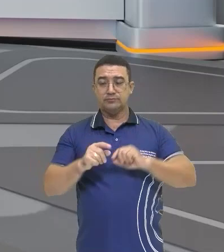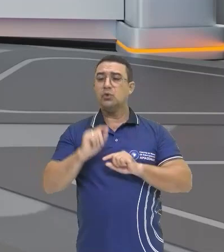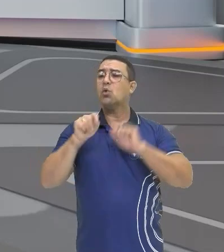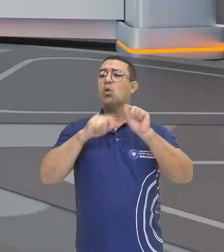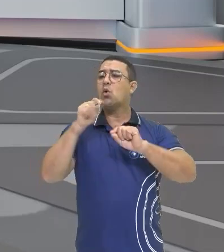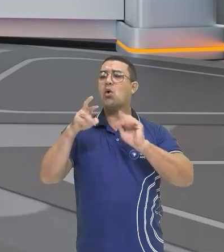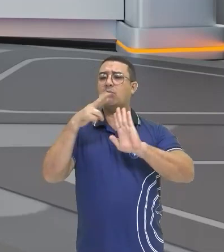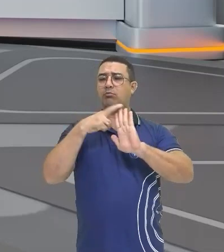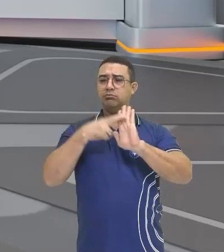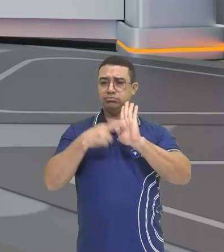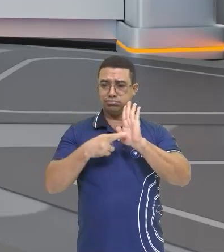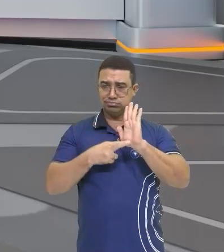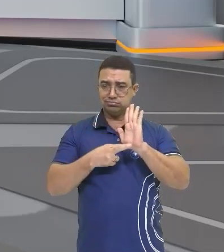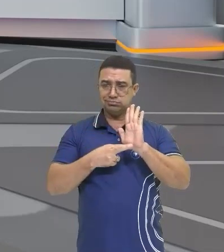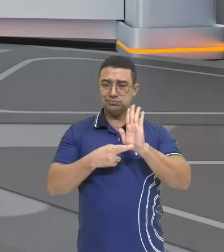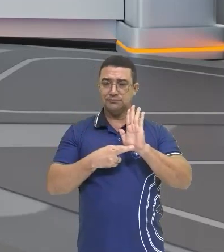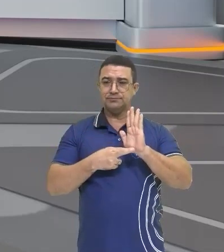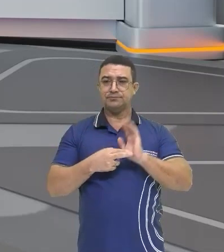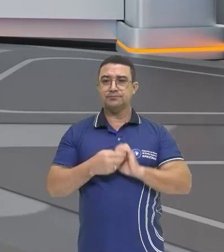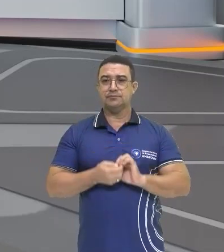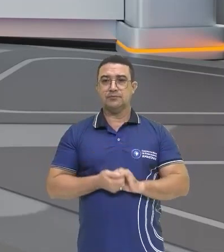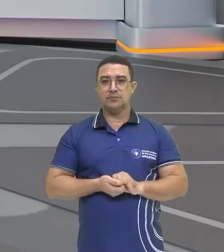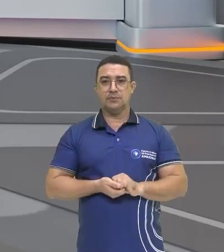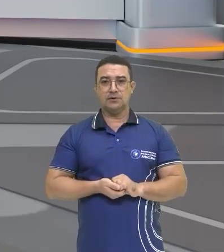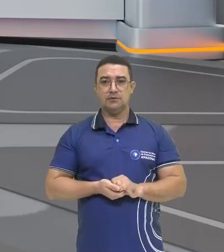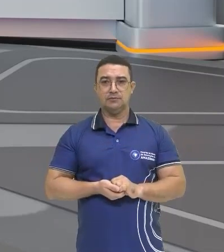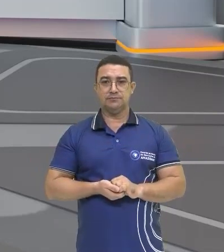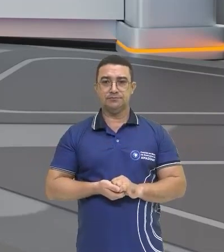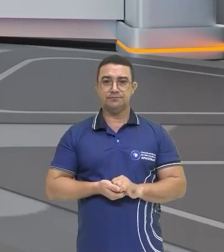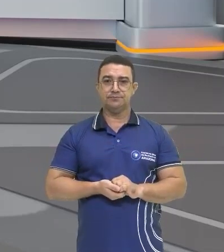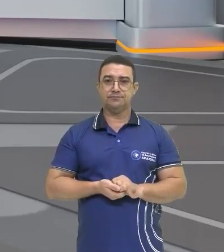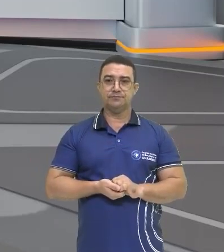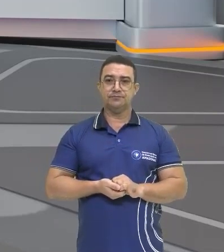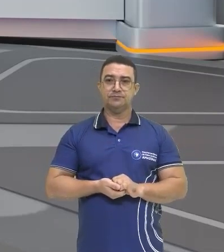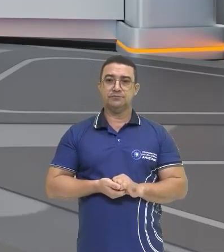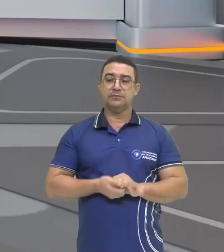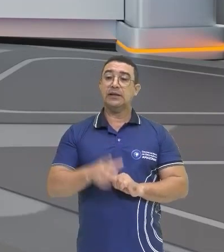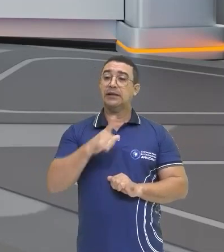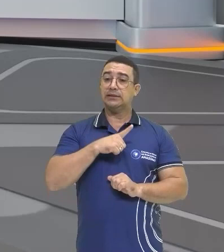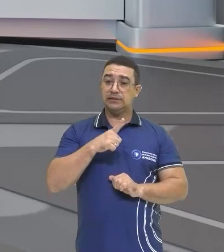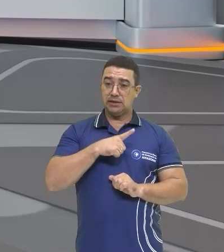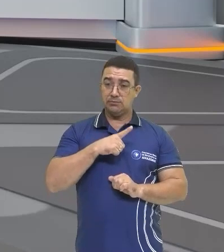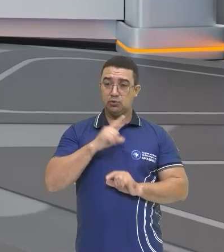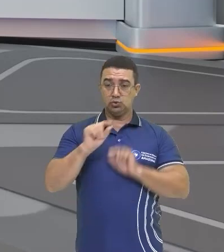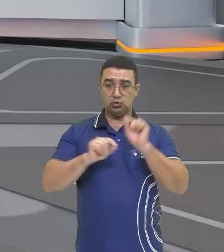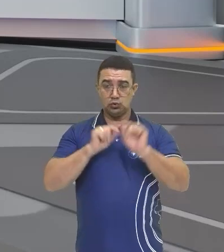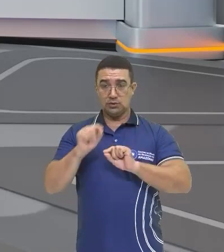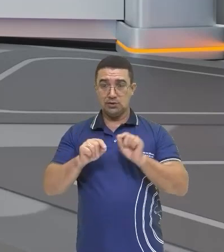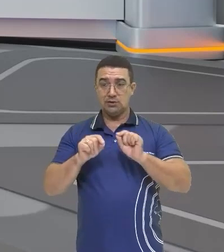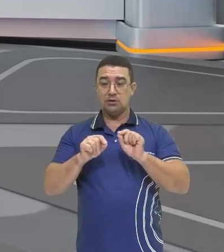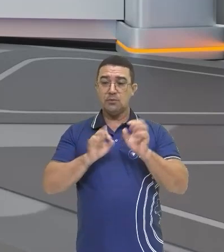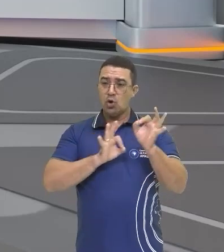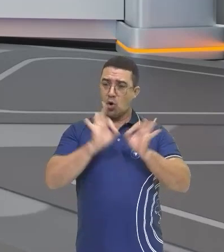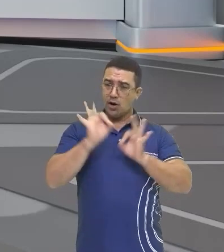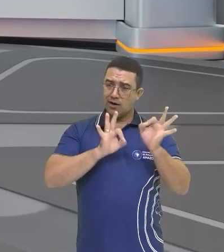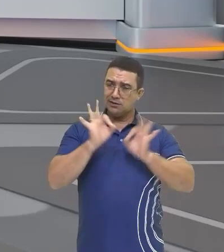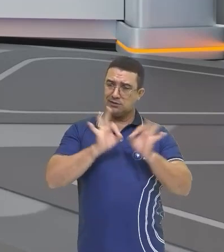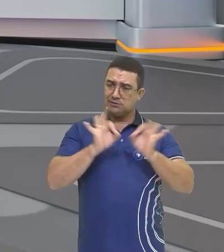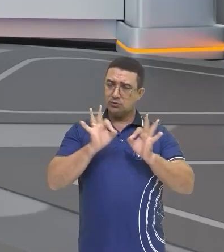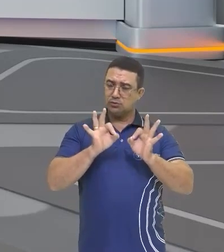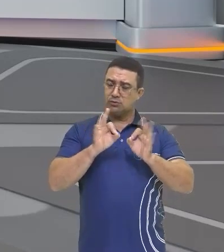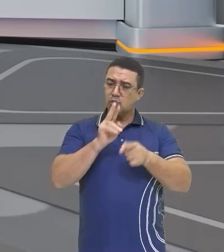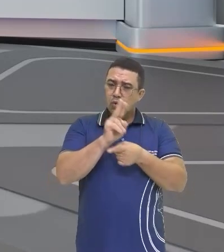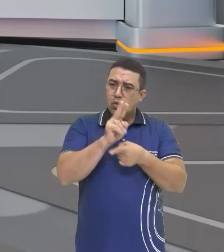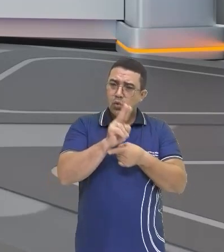como essa regulamentação, ela é feita, professor? Nós temos uma organização que cuida